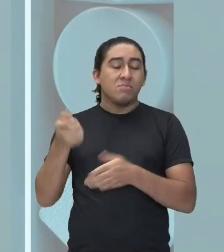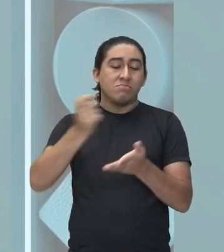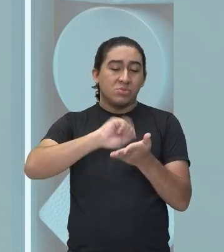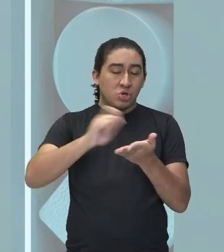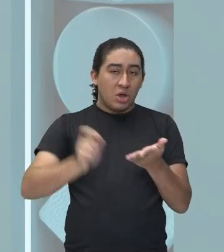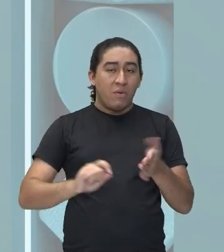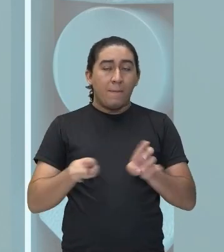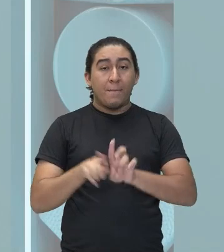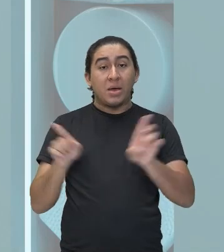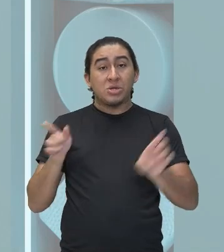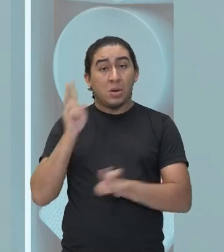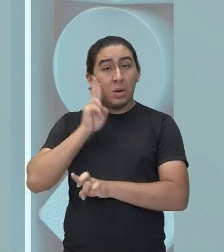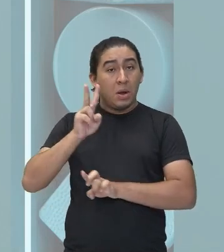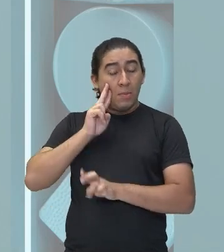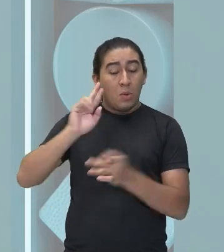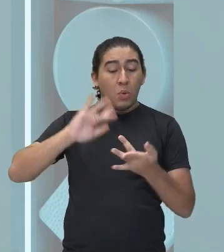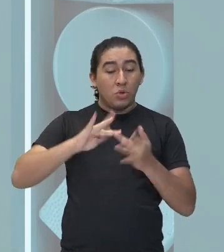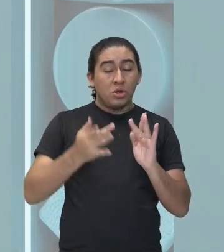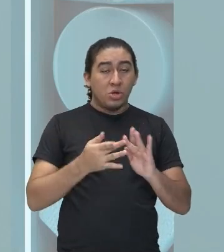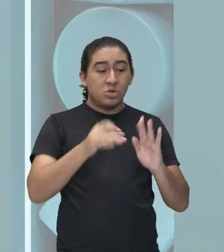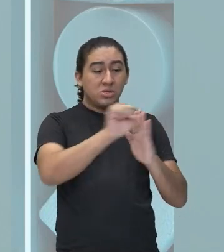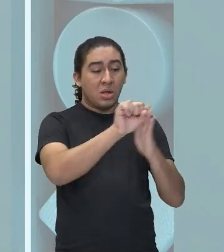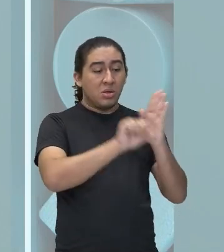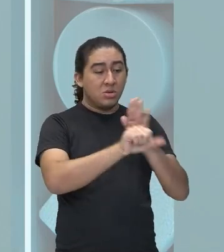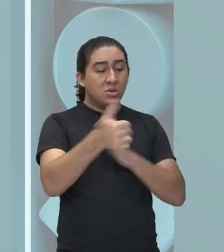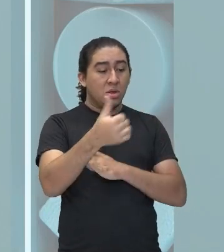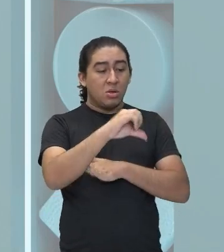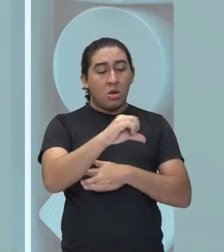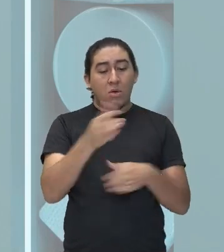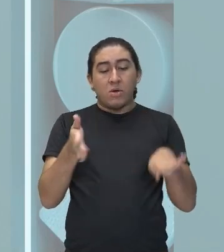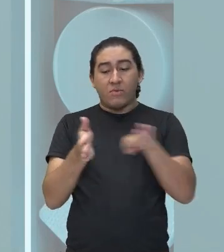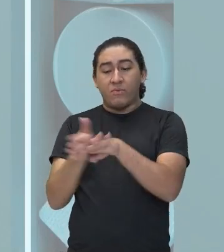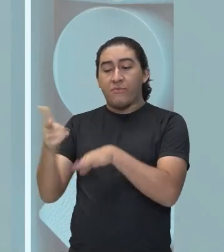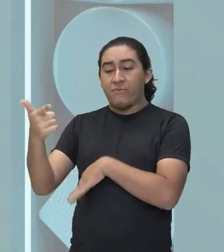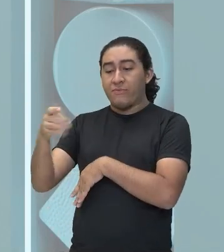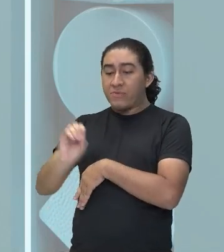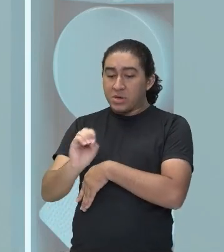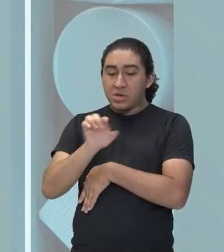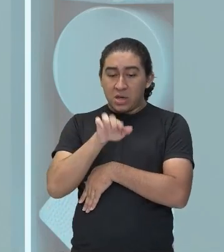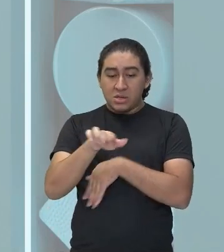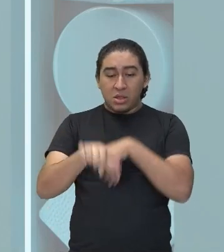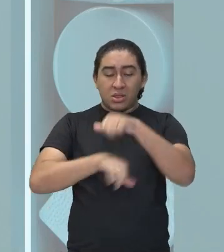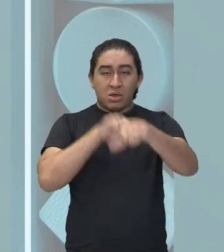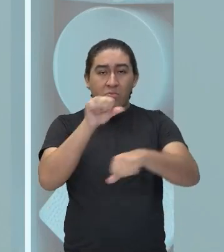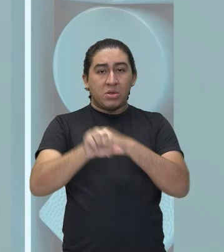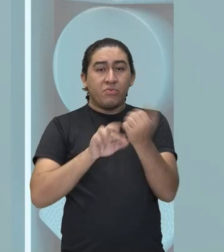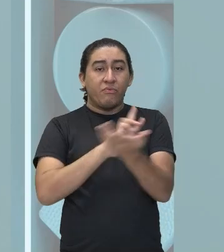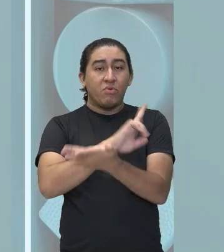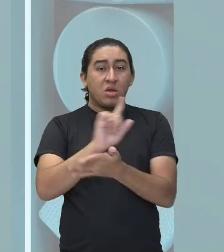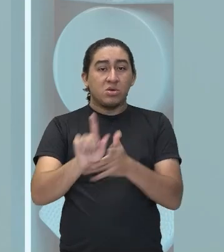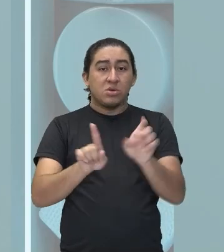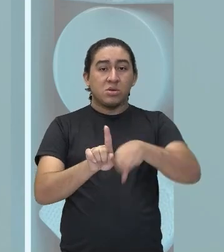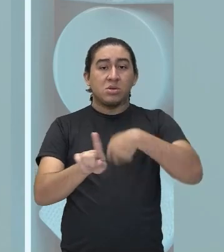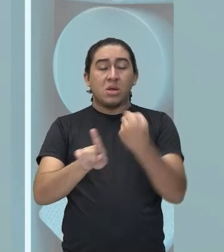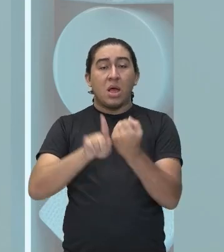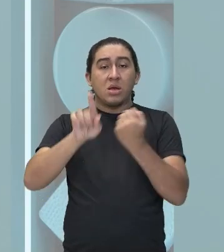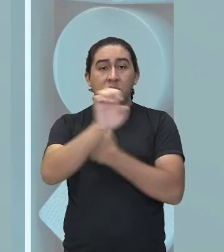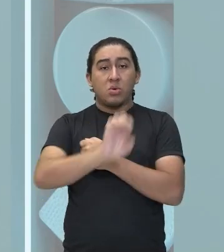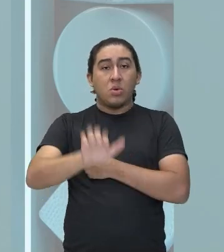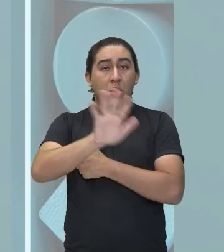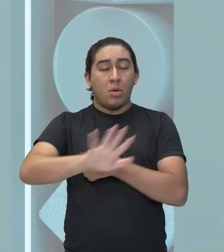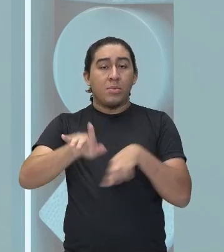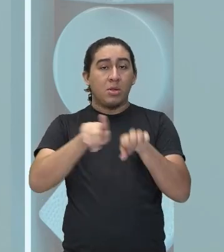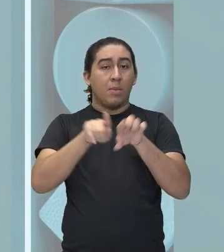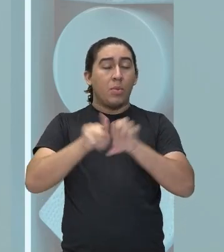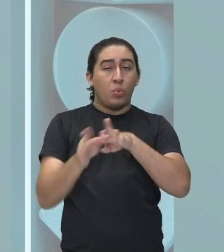né, ali da virada do século XIX para o século XX, de grandes transformações sociais na Europa e no